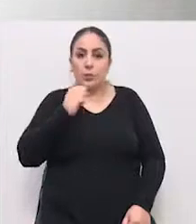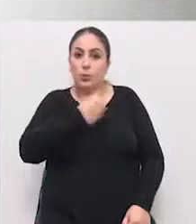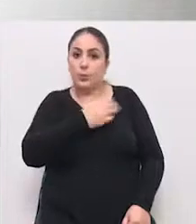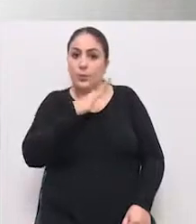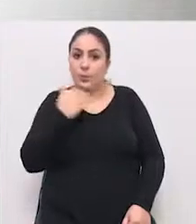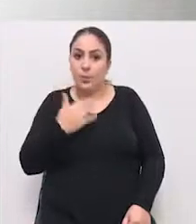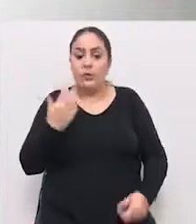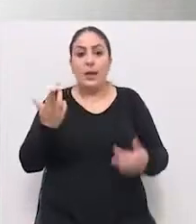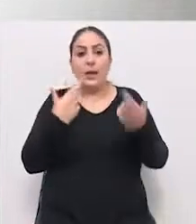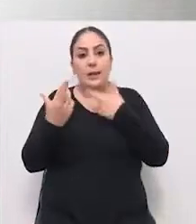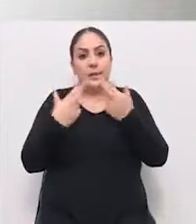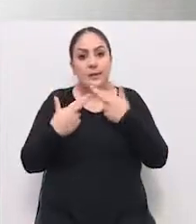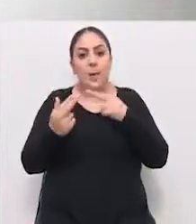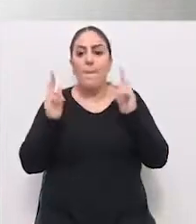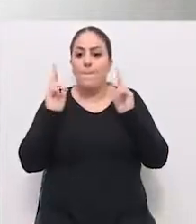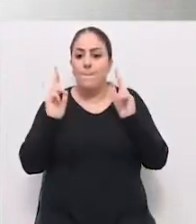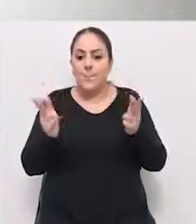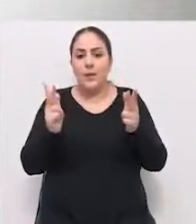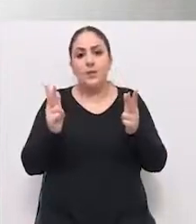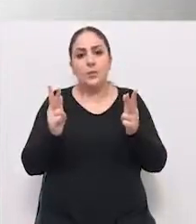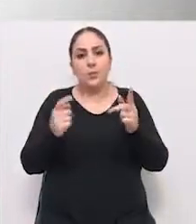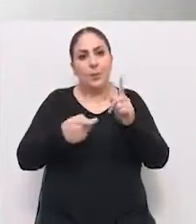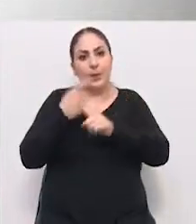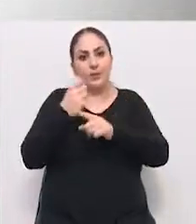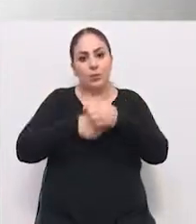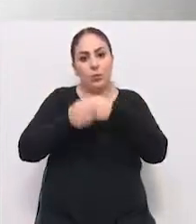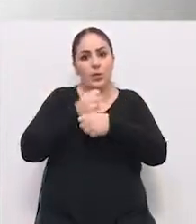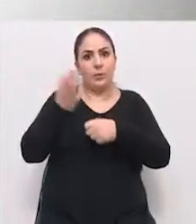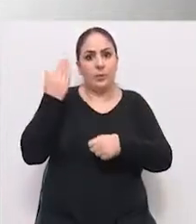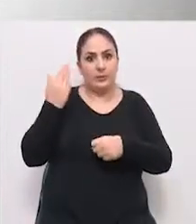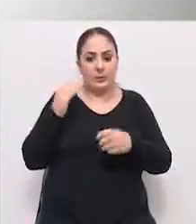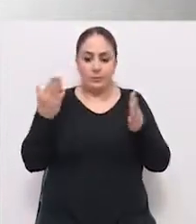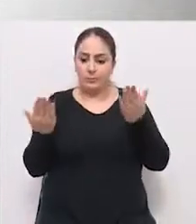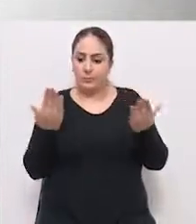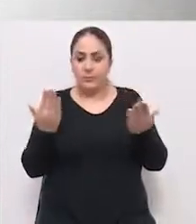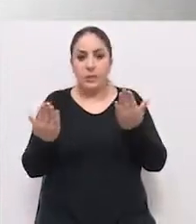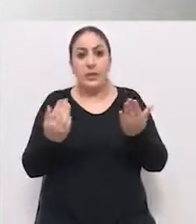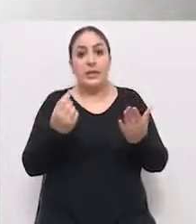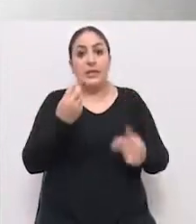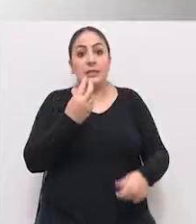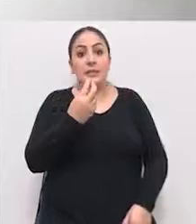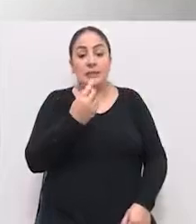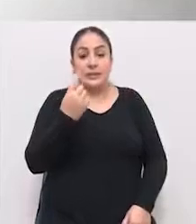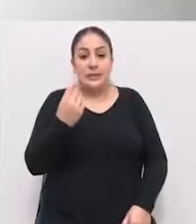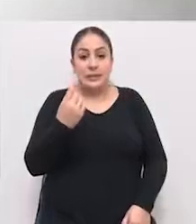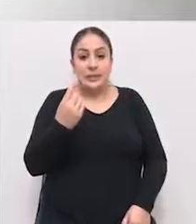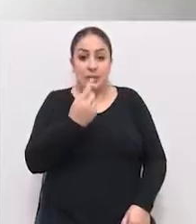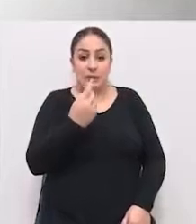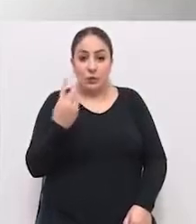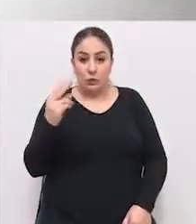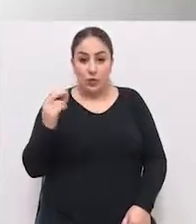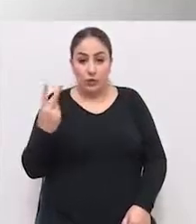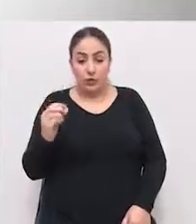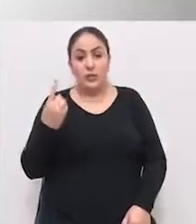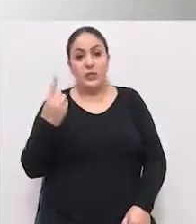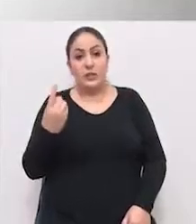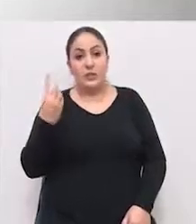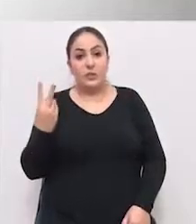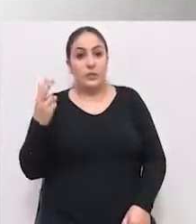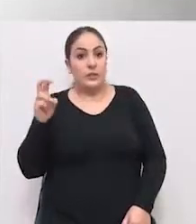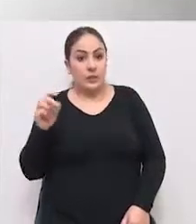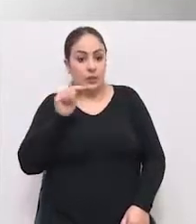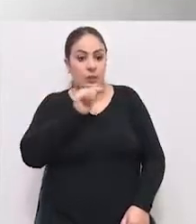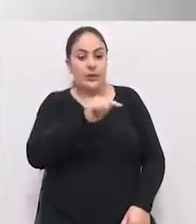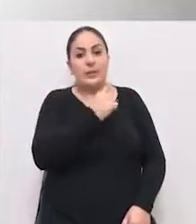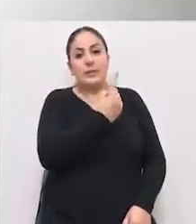21,9% no número de homicídios em relação ao mesmo mês no ano passado. Foram 125 vítimas em 2020,